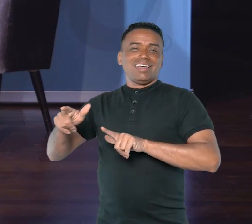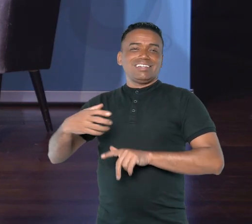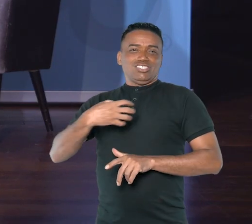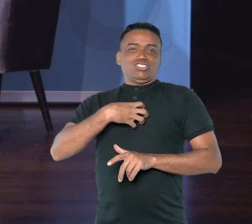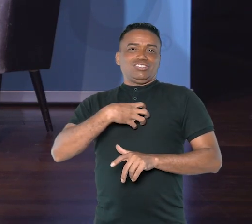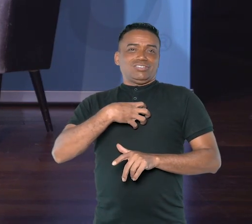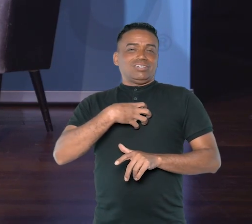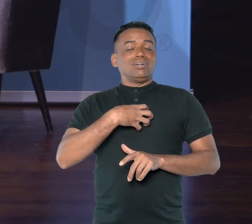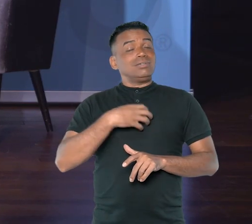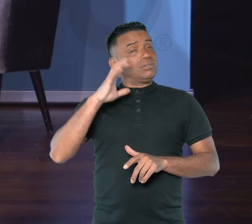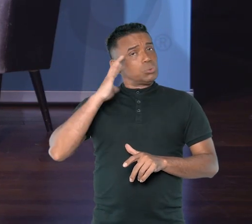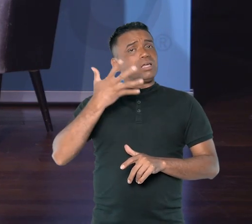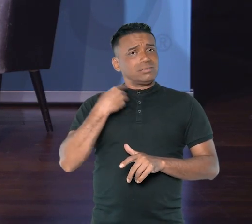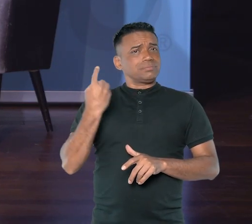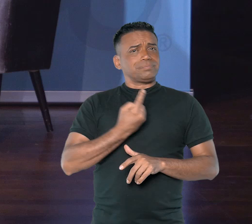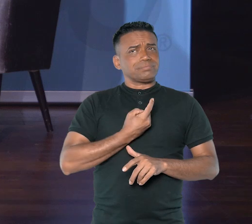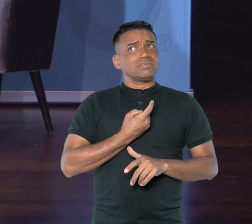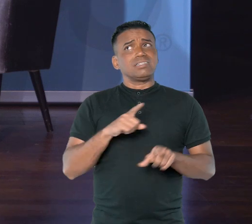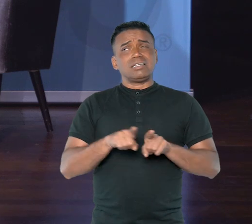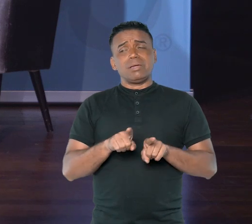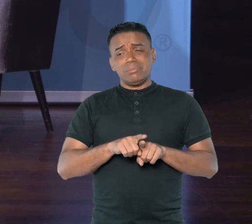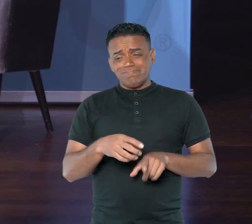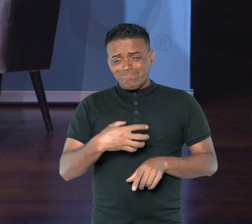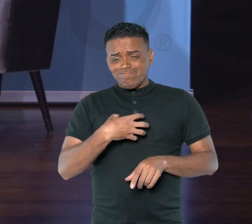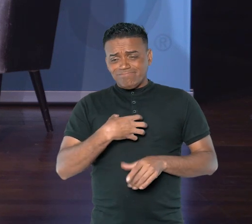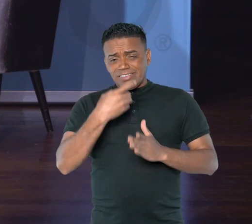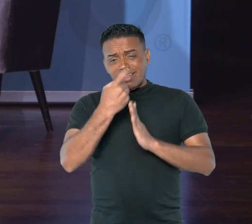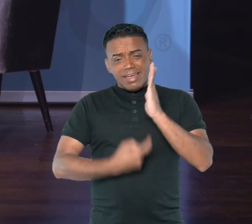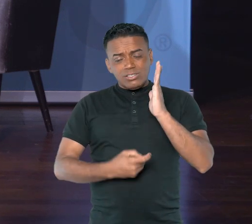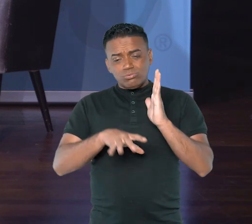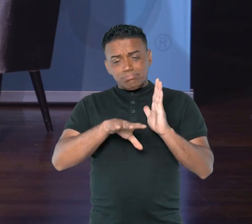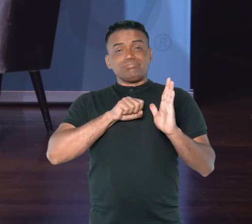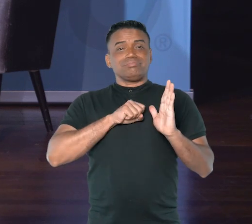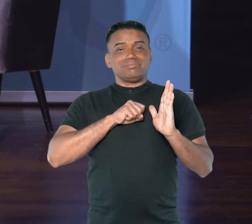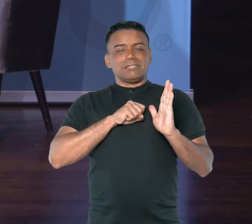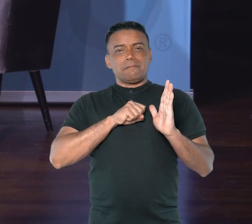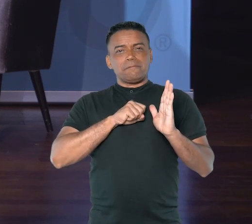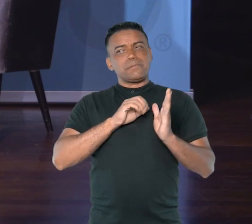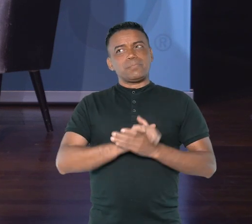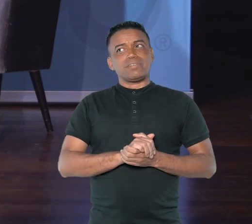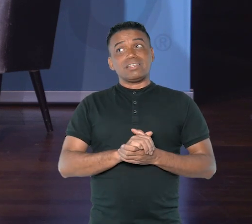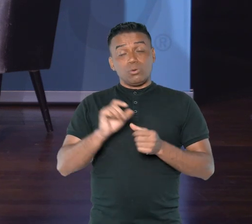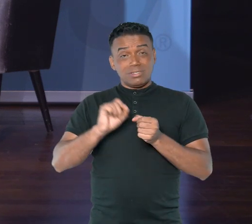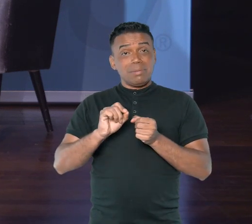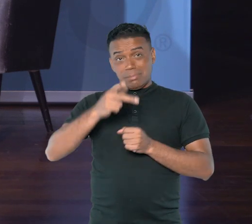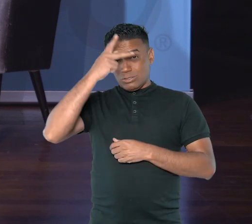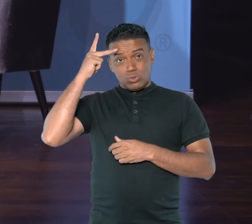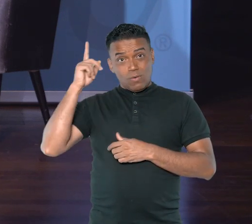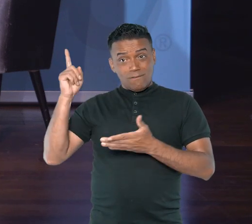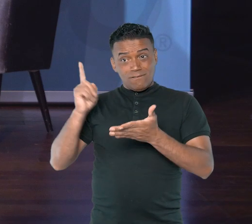E isso também me tocou muito no texto, porque eu acho que isso vai fazer com outros leitores